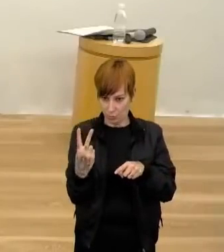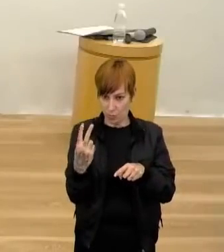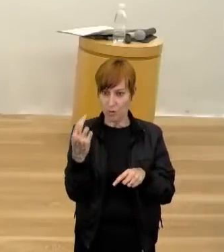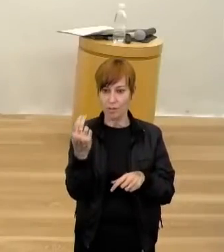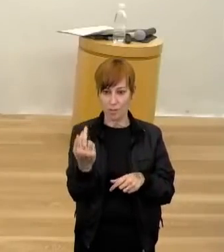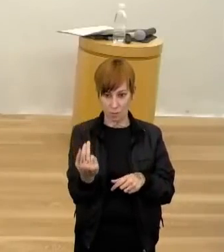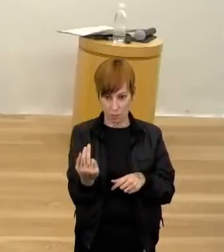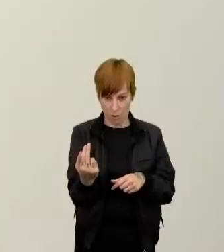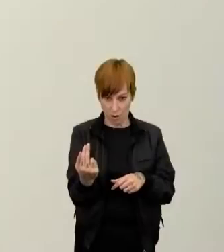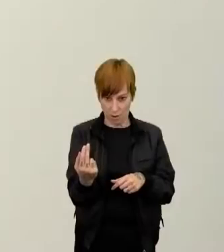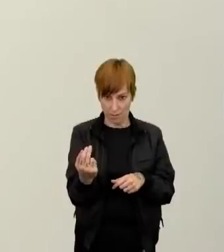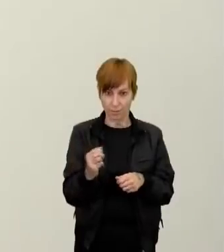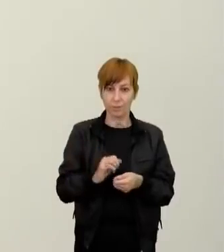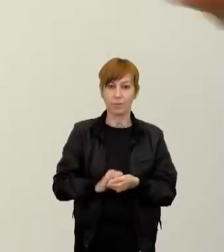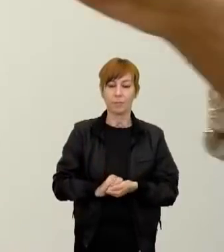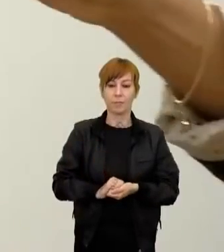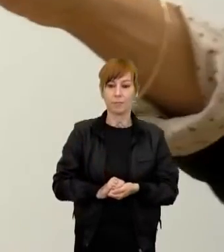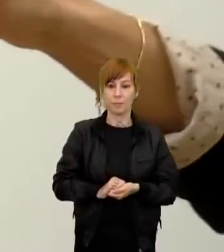iguais. Retângulo 2.